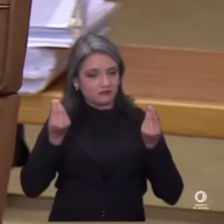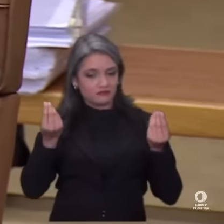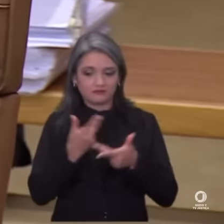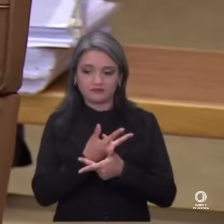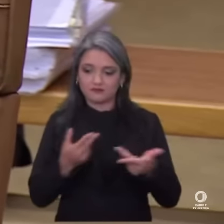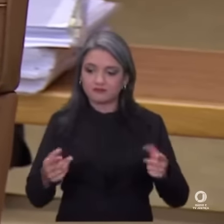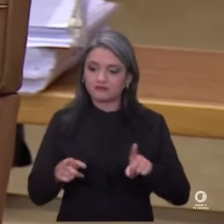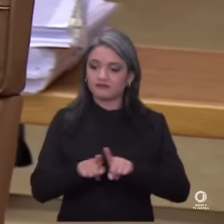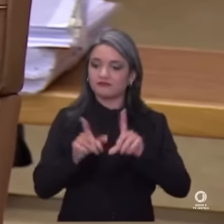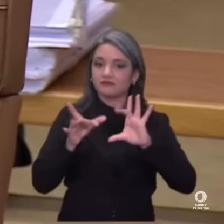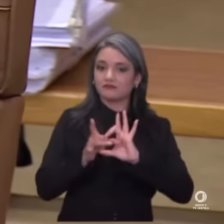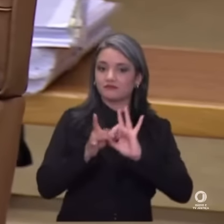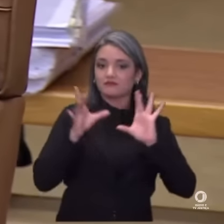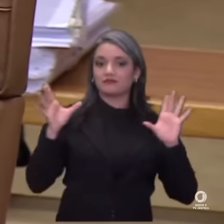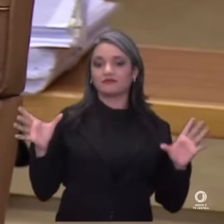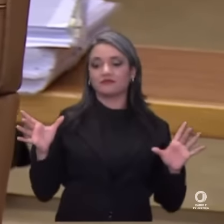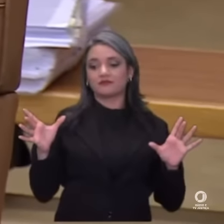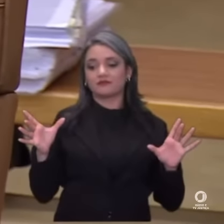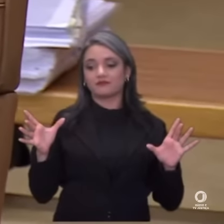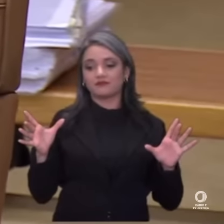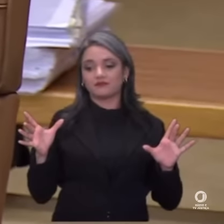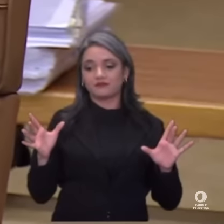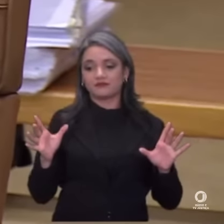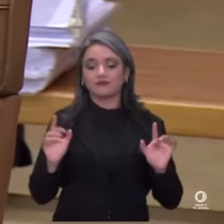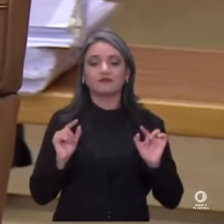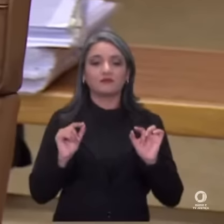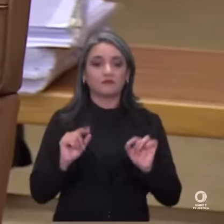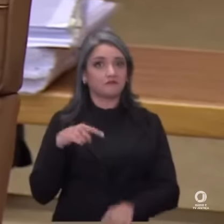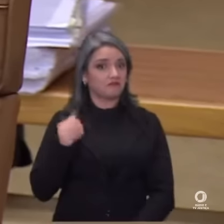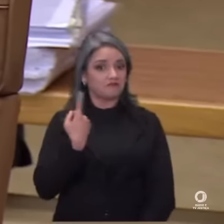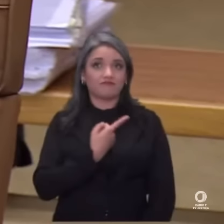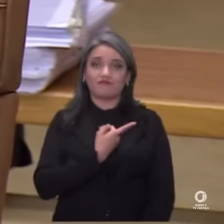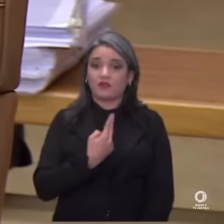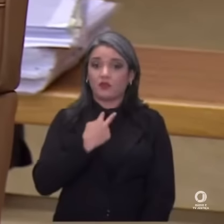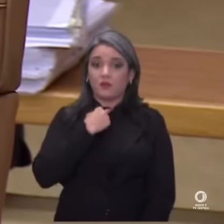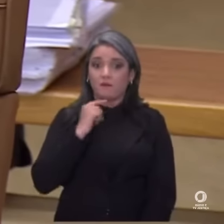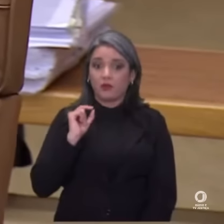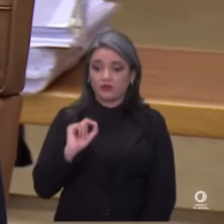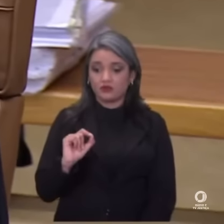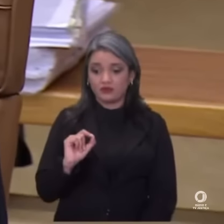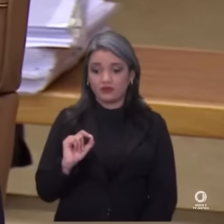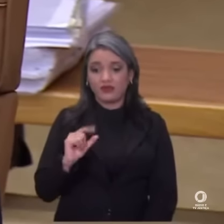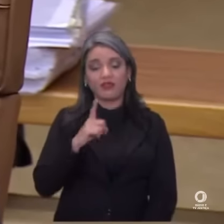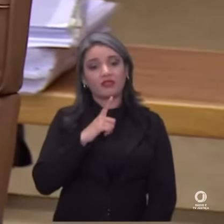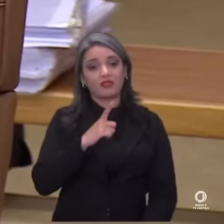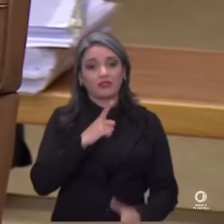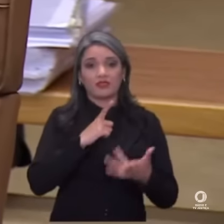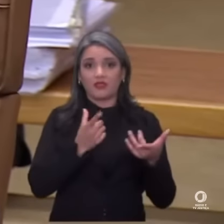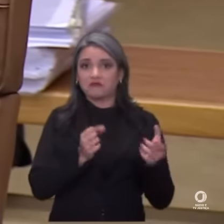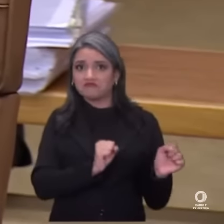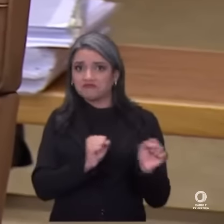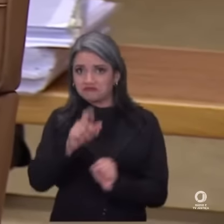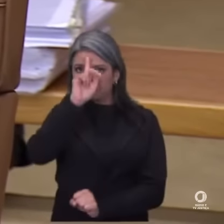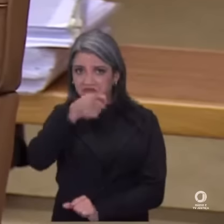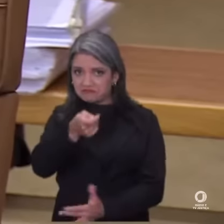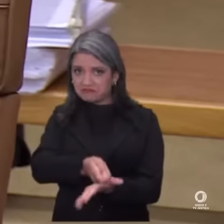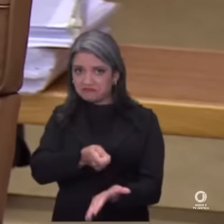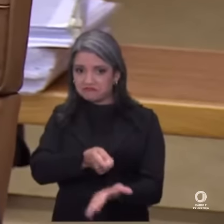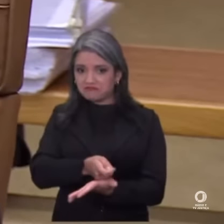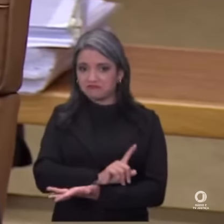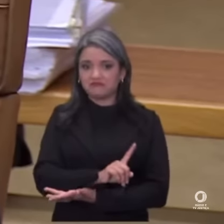democrática do fato de nós não podermos, evidentemente, exercermos algum poder ditatorial. Não podemos. E todos